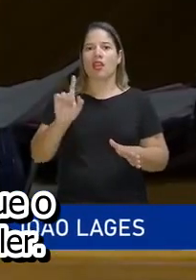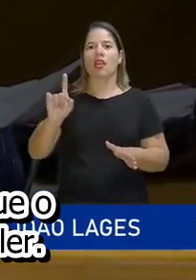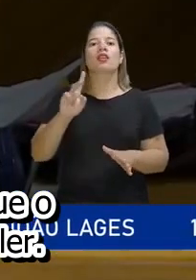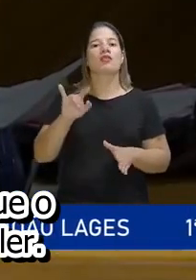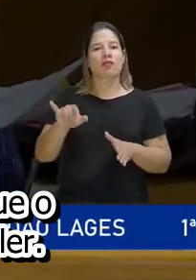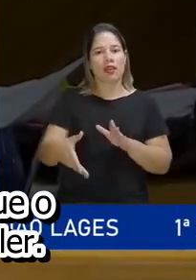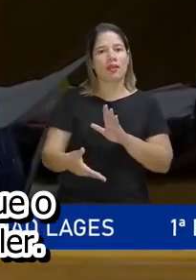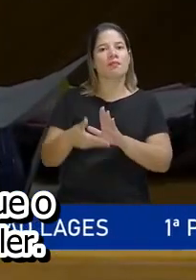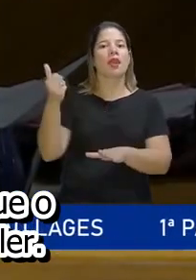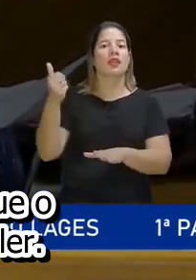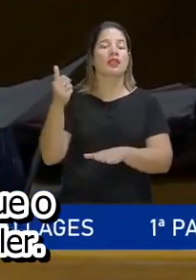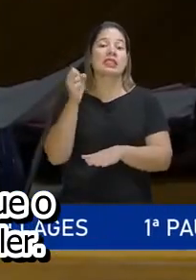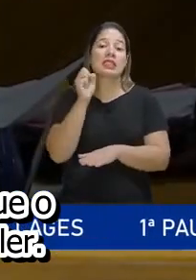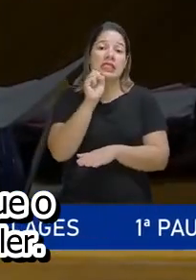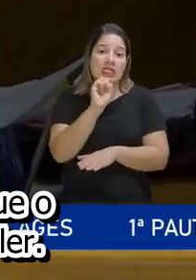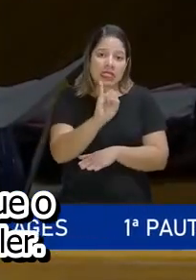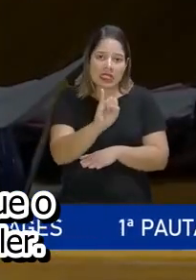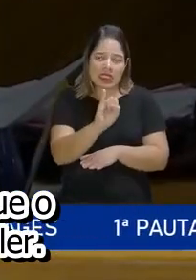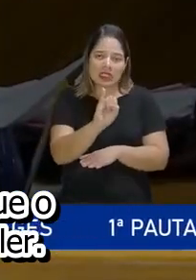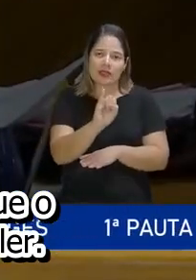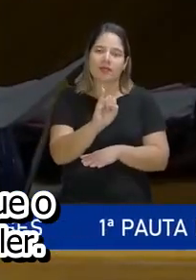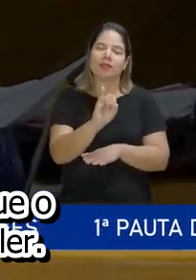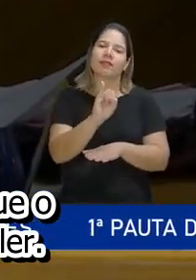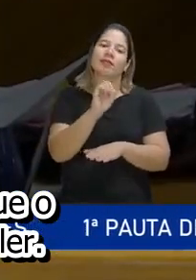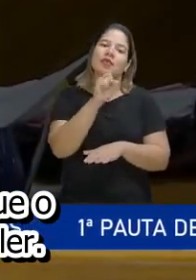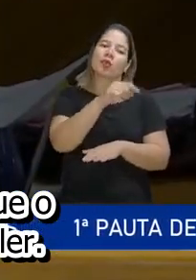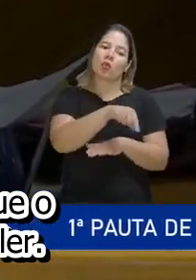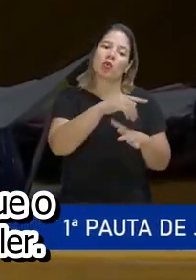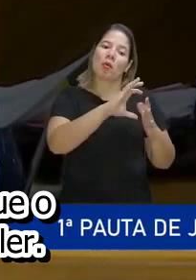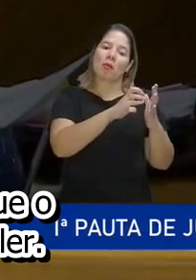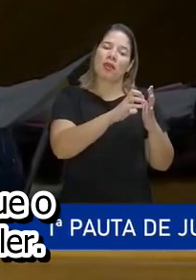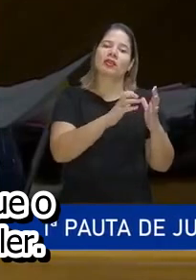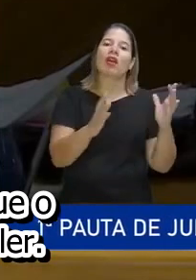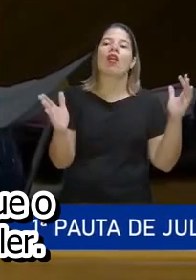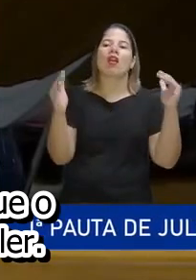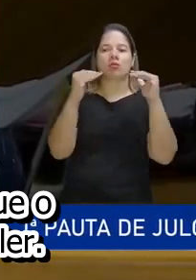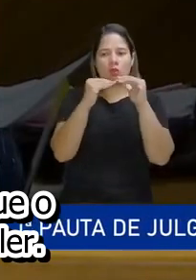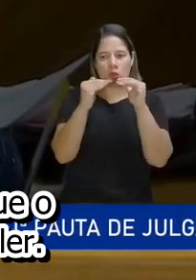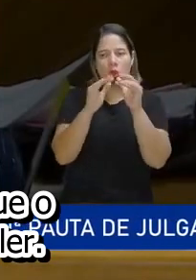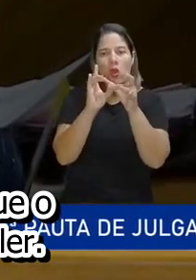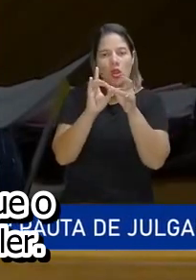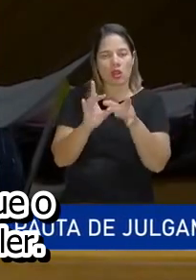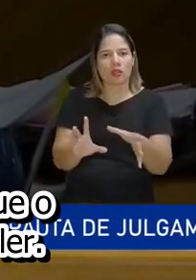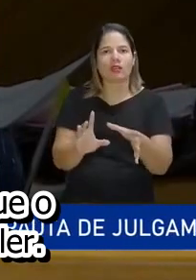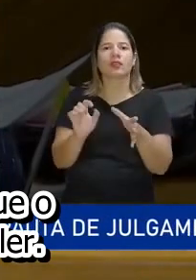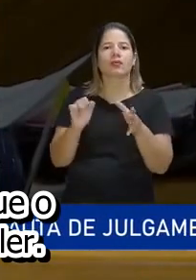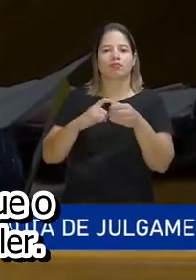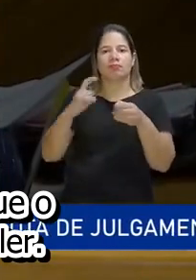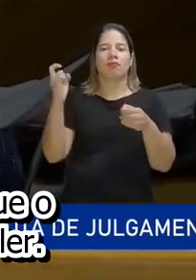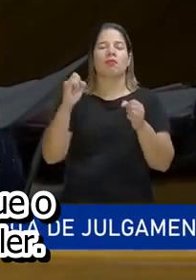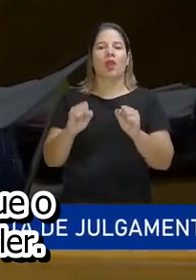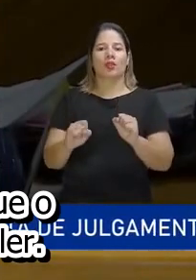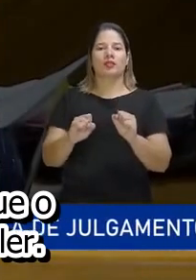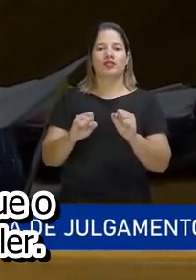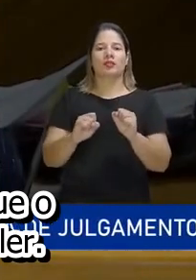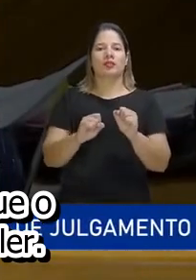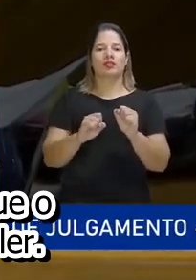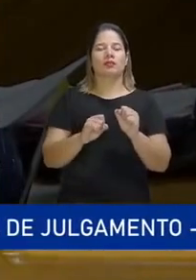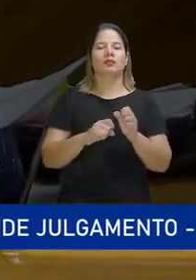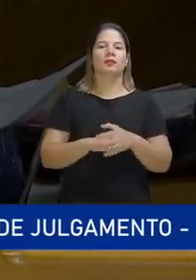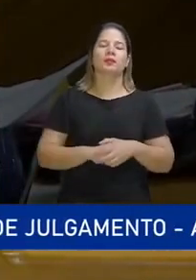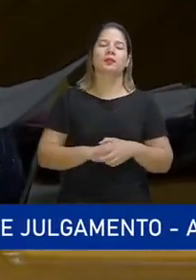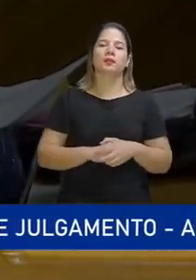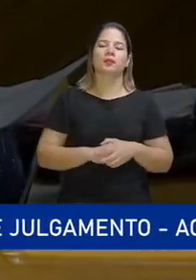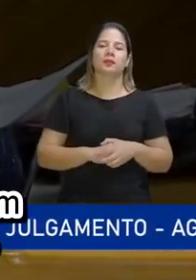mandato, salvo nos casos de anuência do partido, e prossegue o parágrafo 6º, naquilo que interessa, eu acabei de